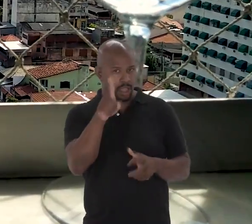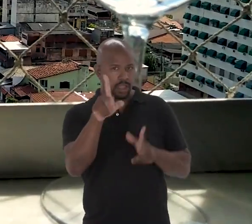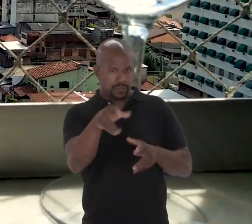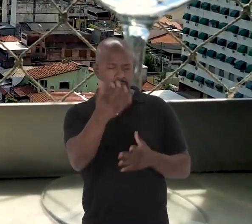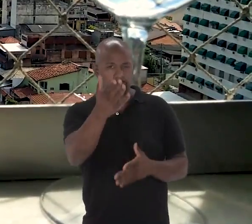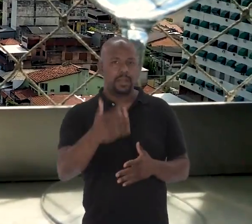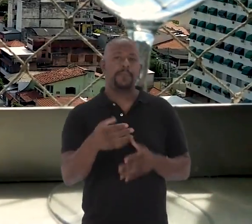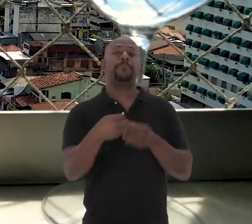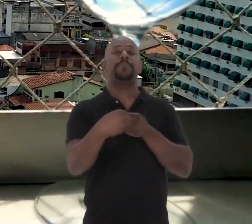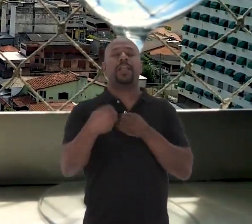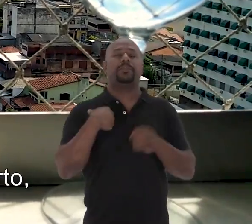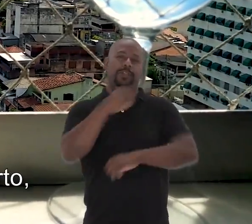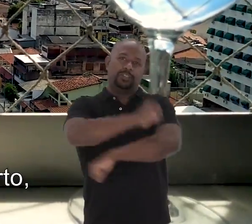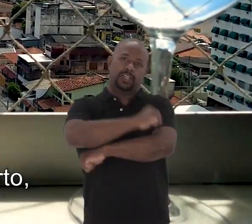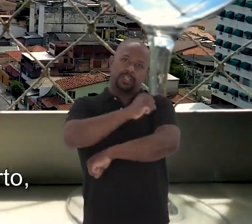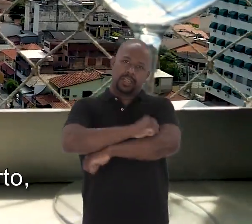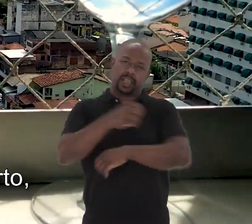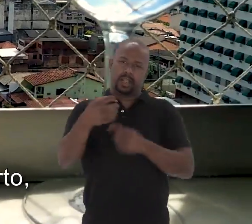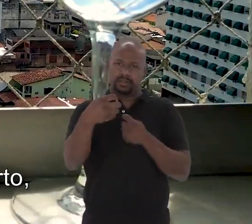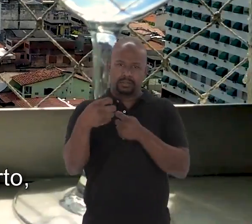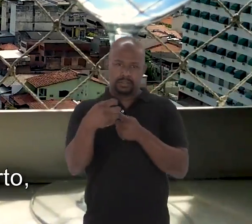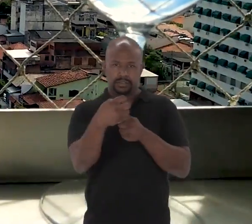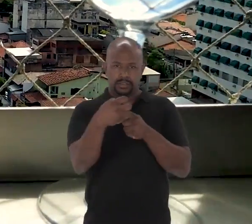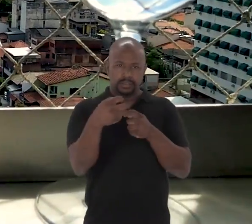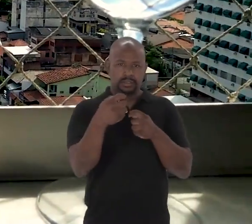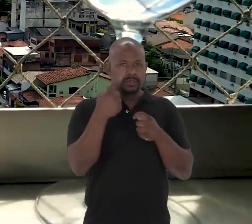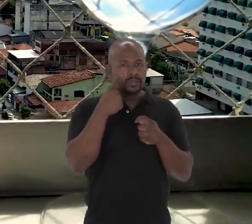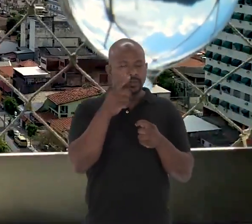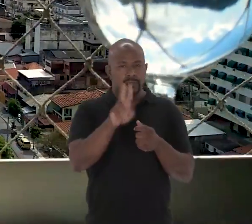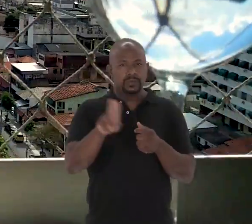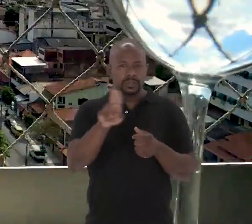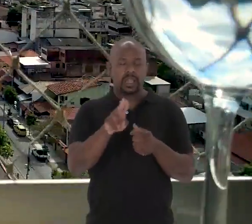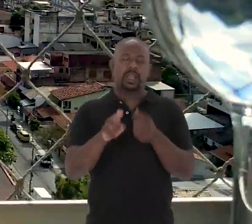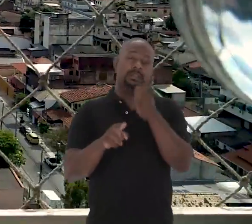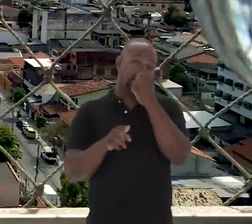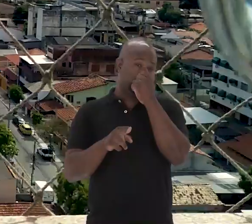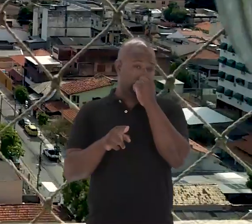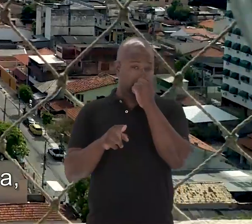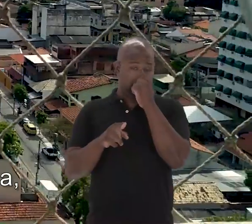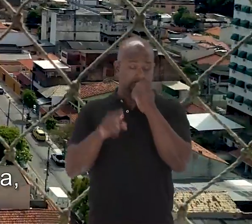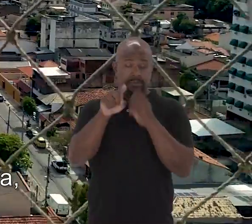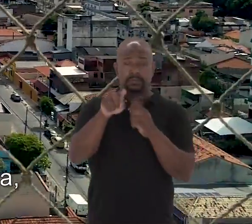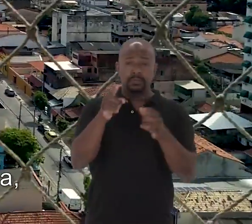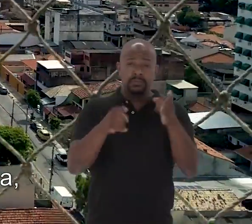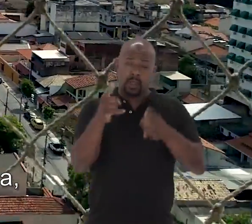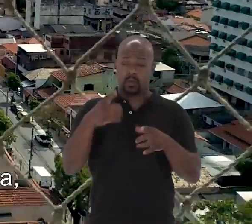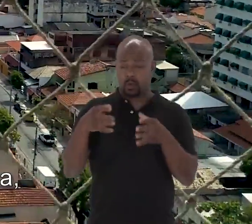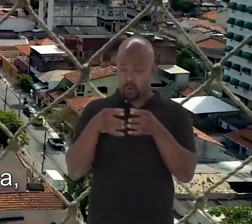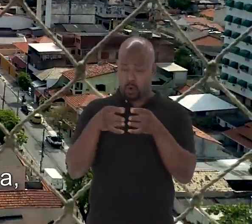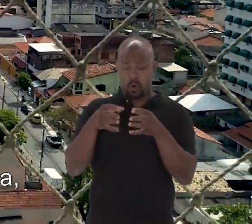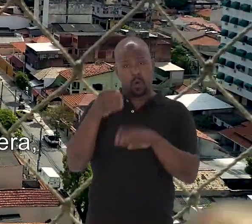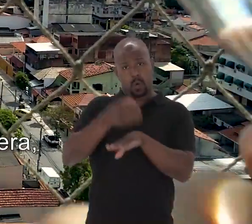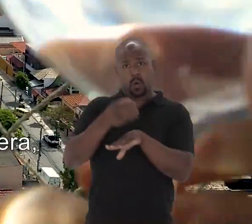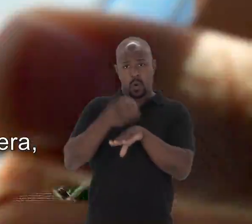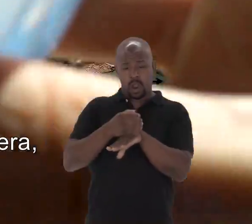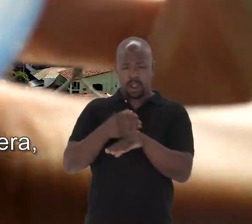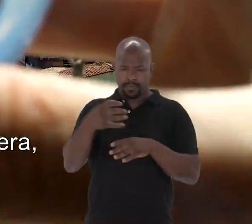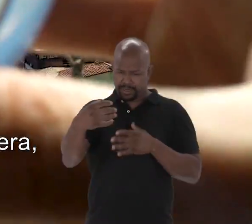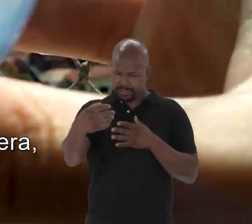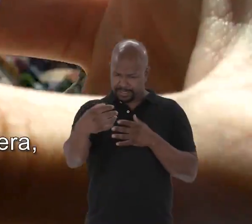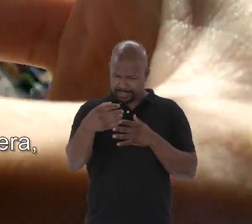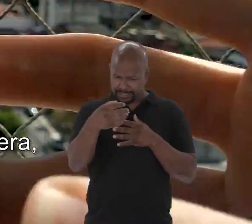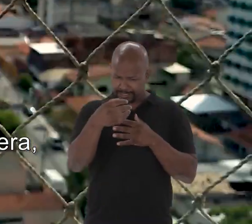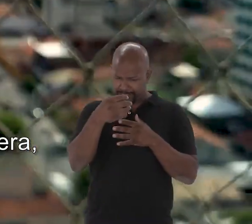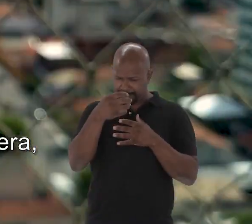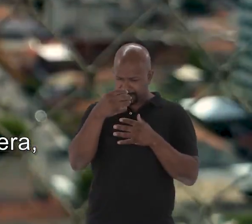né, para perto da minha janela, chegar um pouco mais para perto, utilizando esse bonequinho como modelo. Vou pegar meu copo com água, aproximá-lo